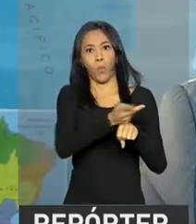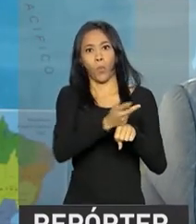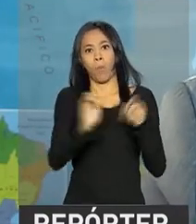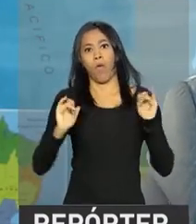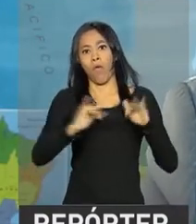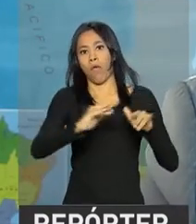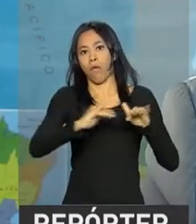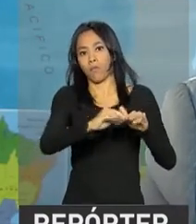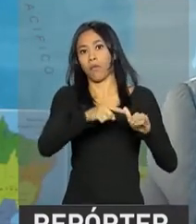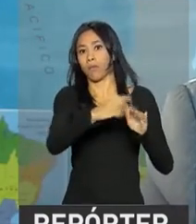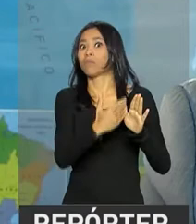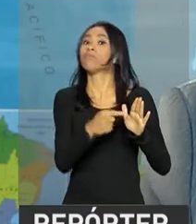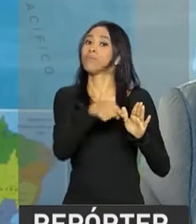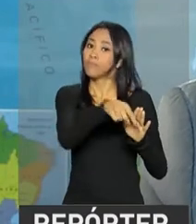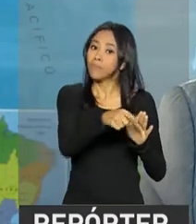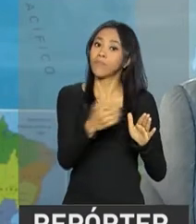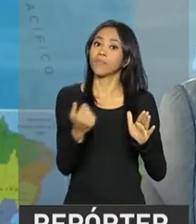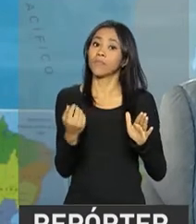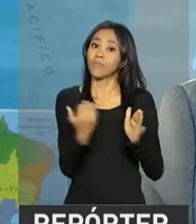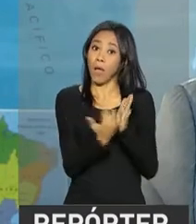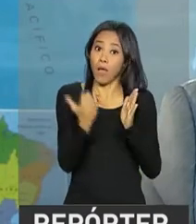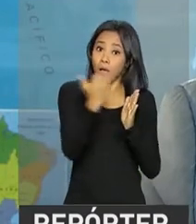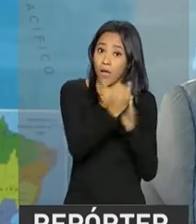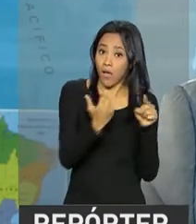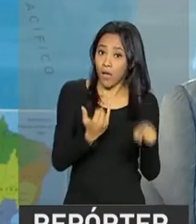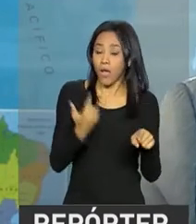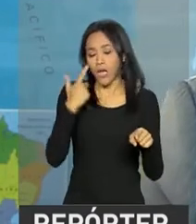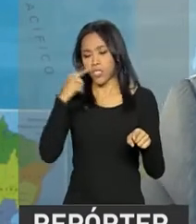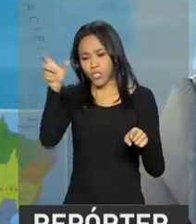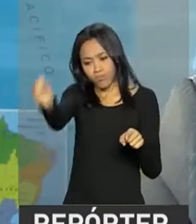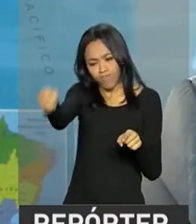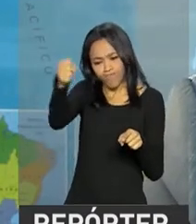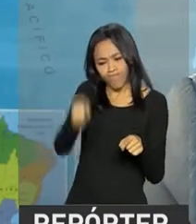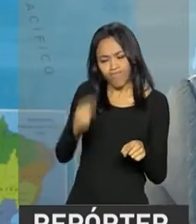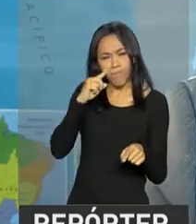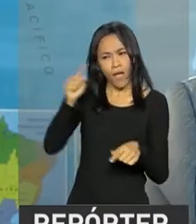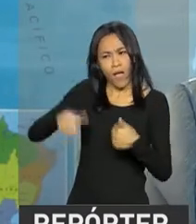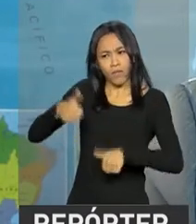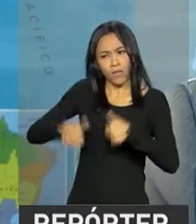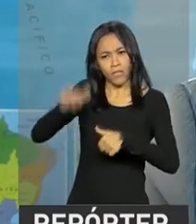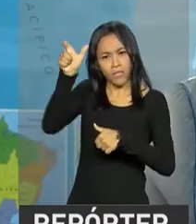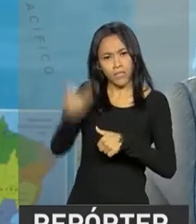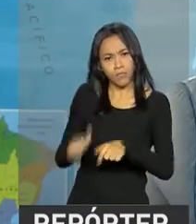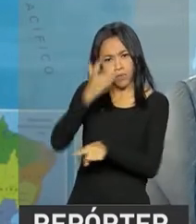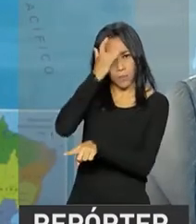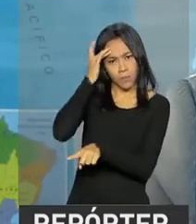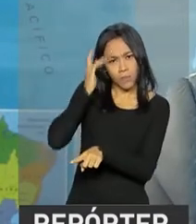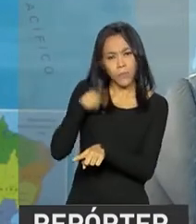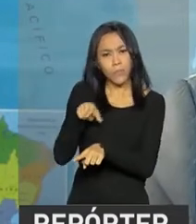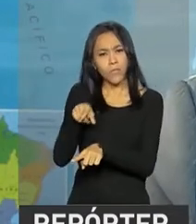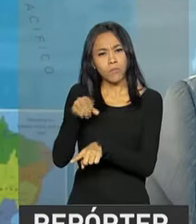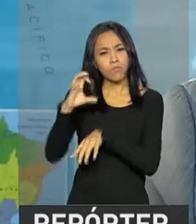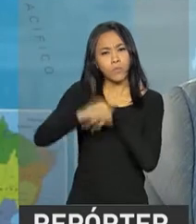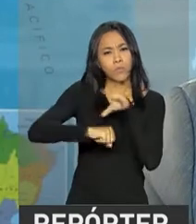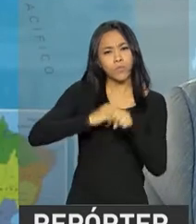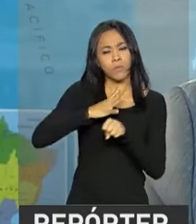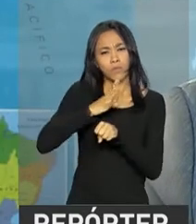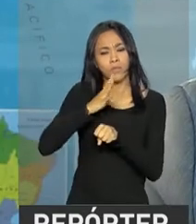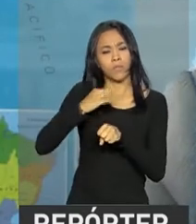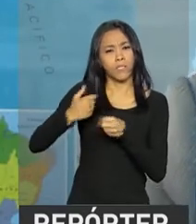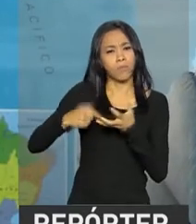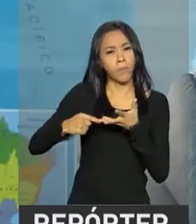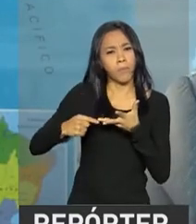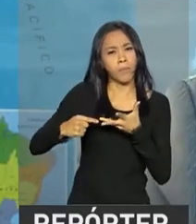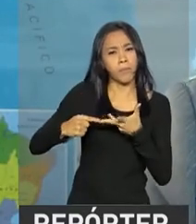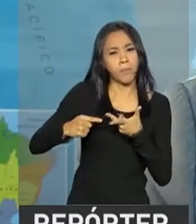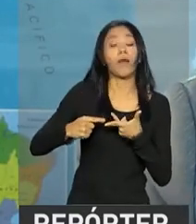e esse comportamento do trabalhador está sendo analisado juntamente com a construção de conhecimento pra efetivação de de